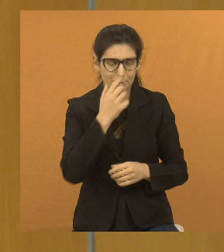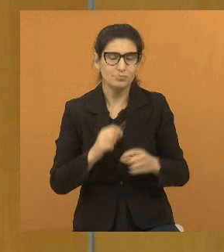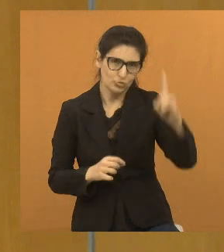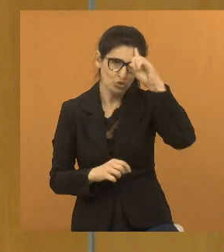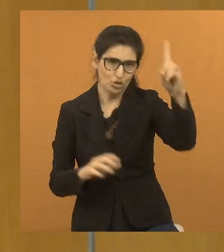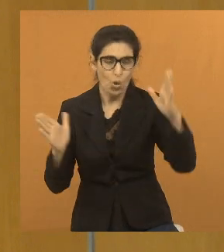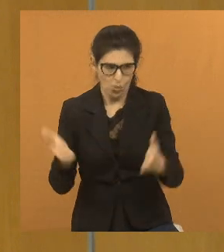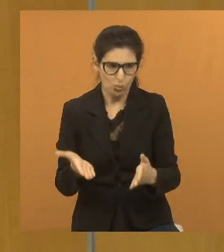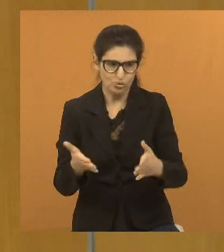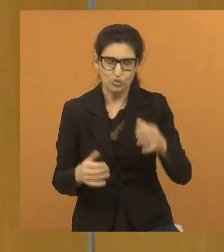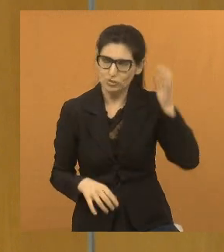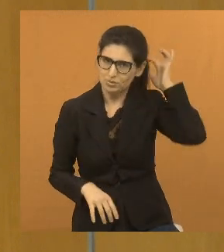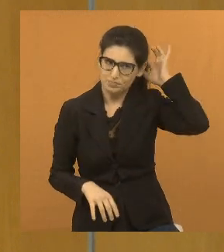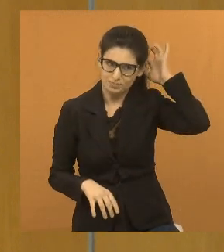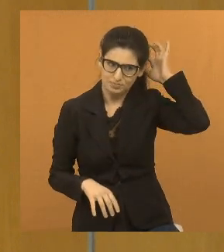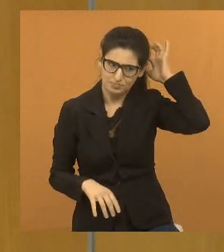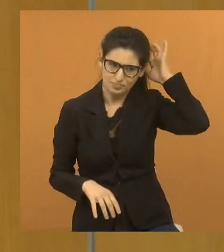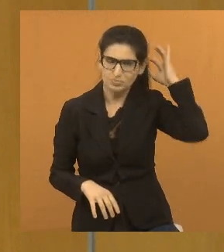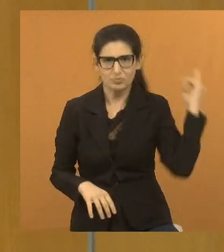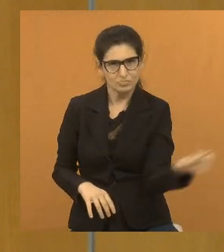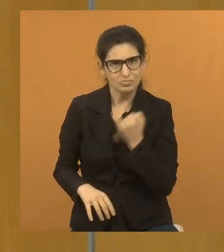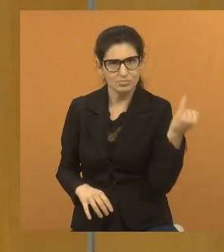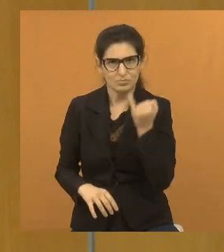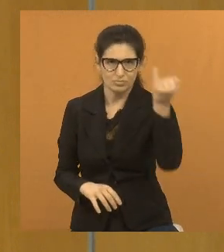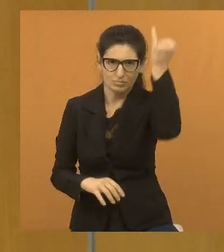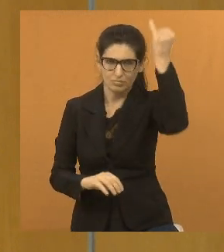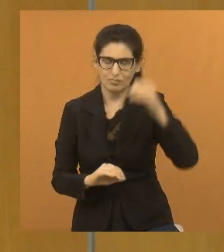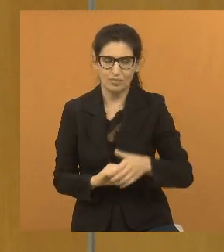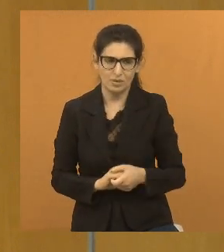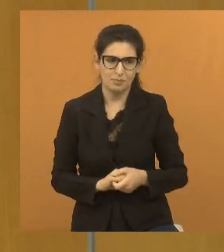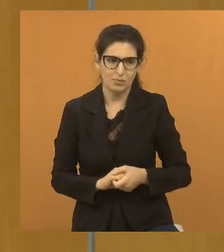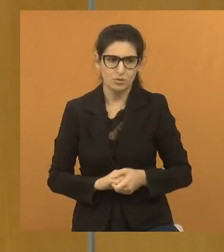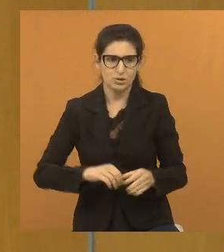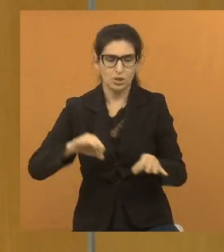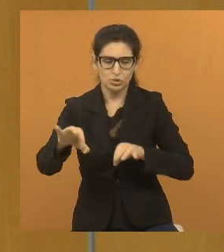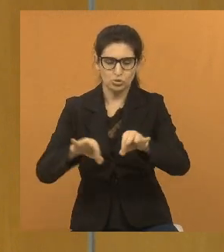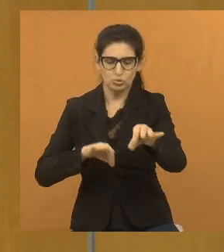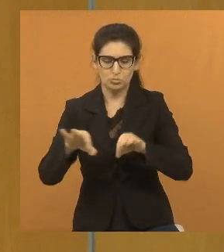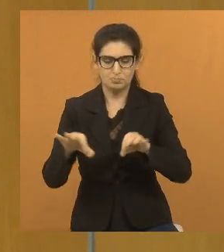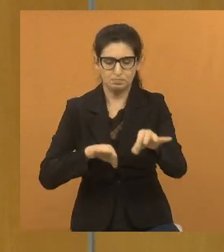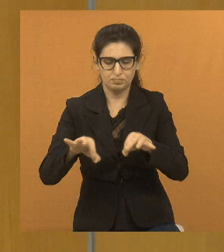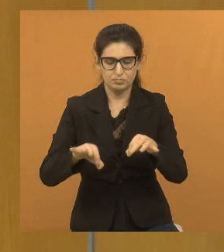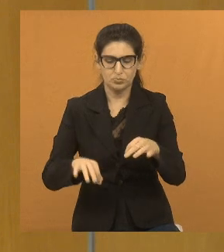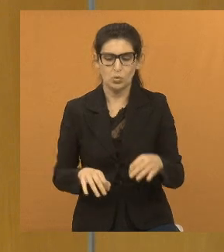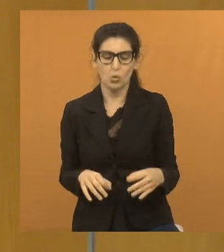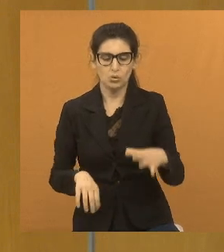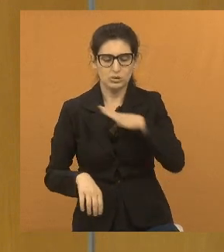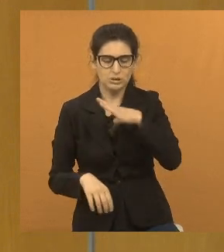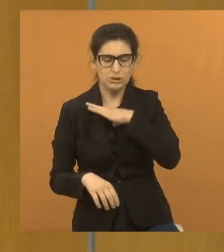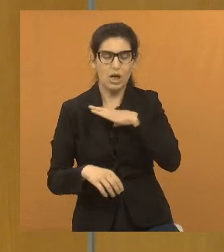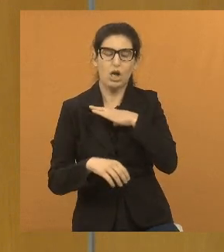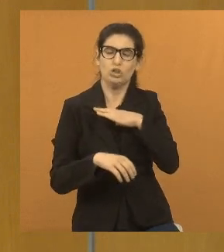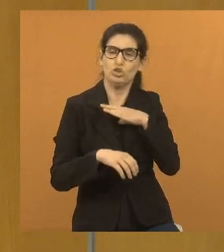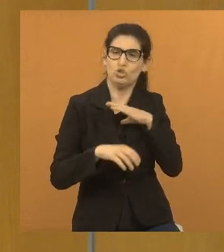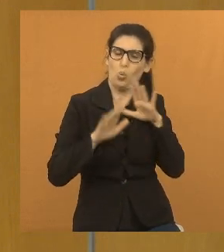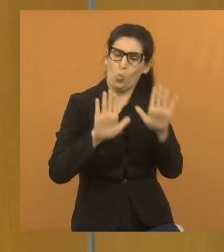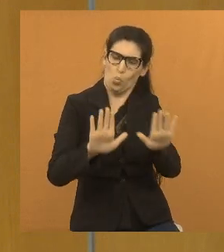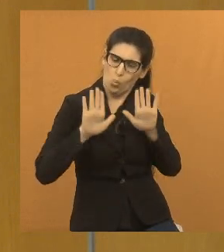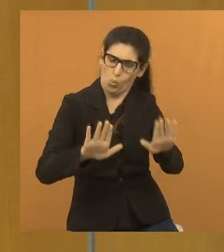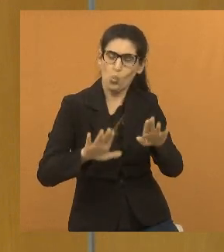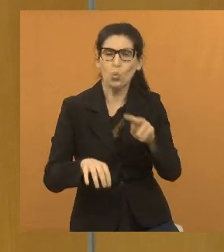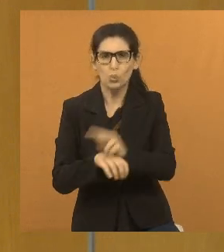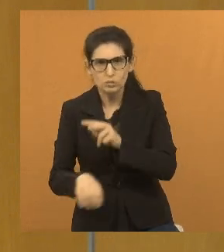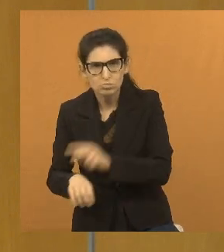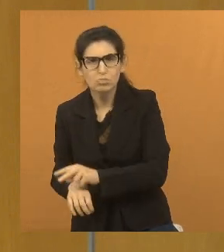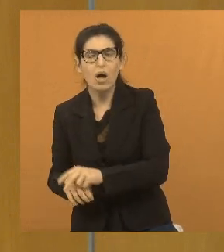de hoje, muito importante esse plano diretor, para o povo saber mais ao crescimento